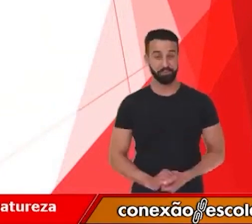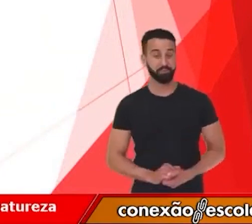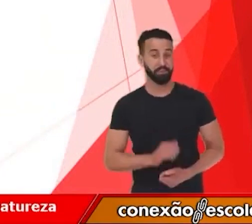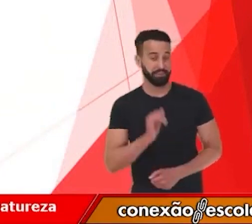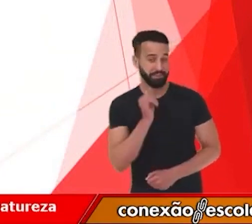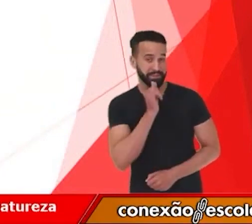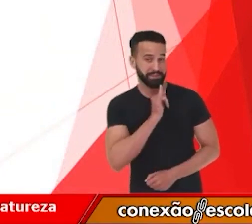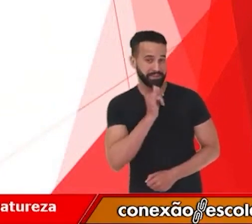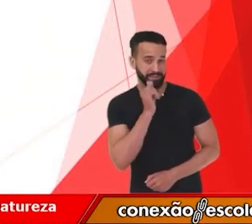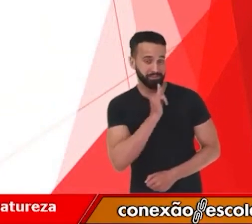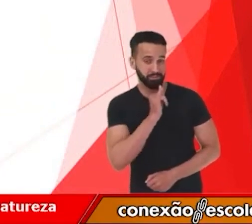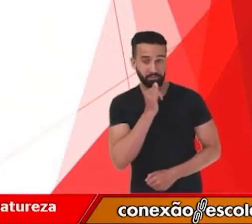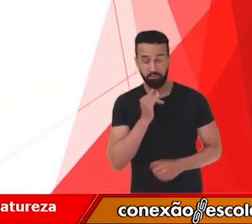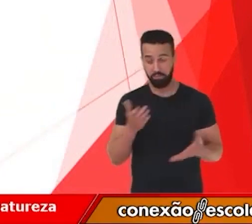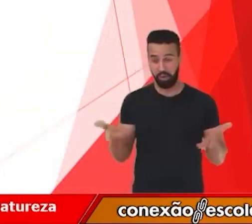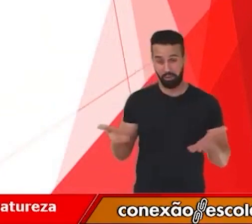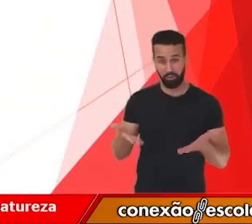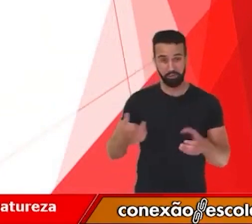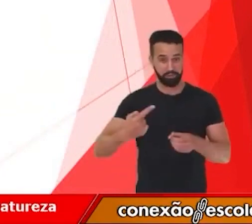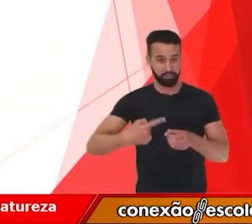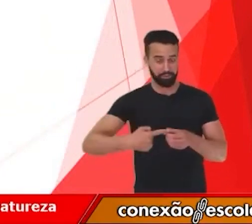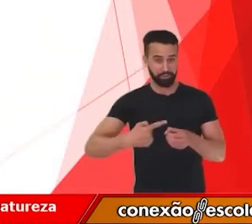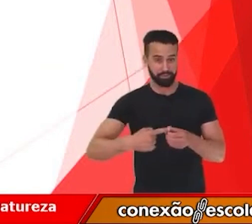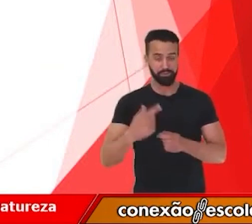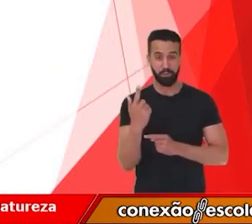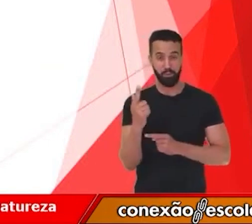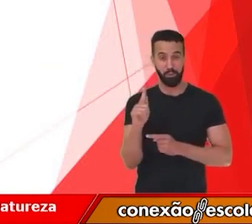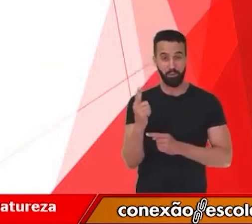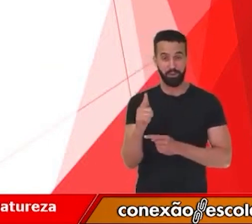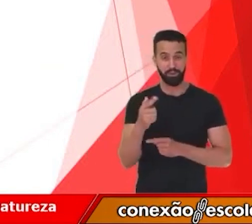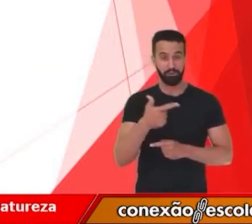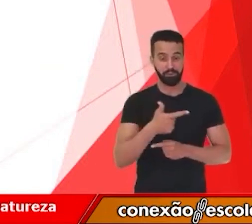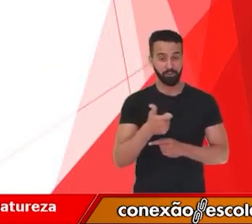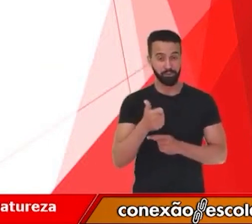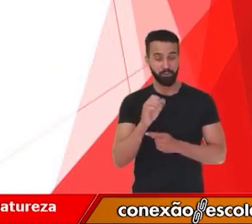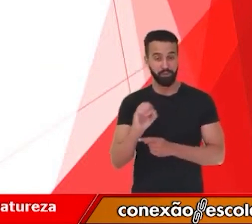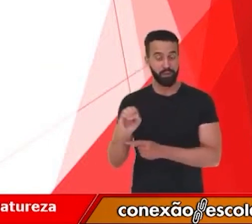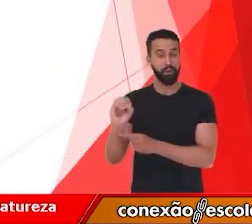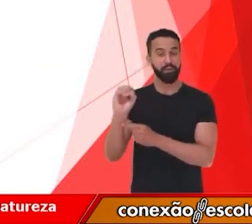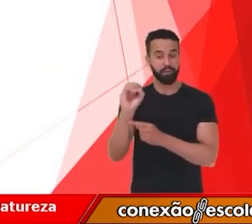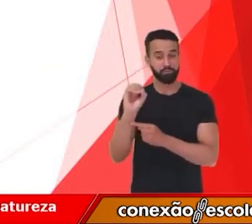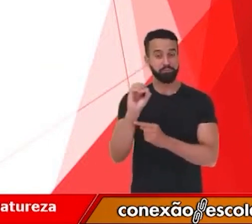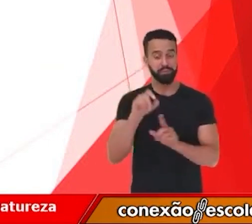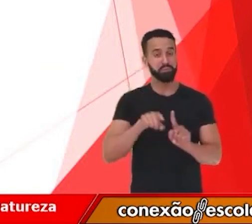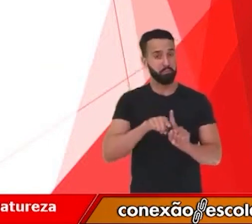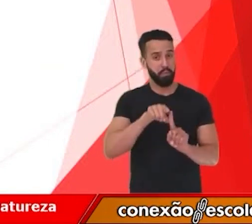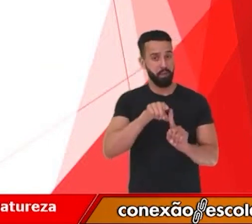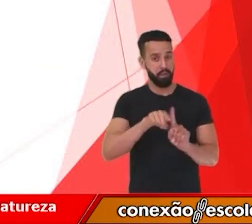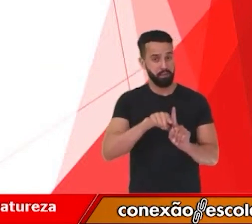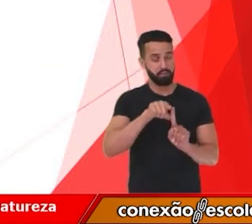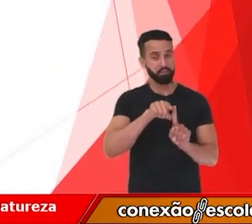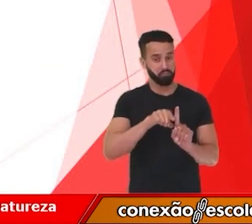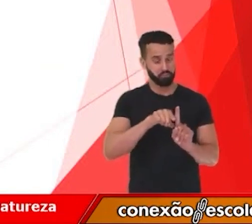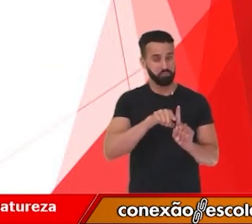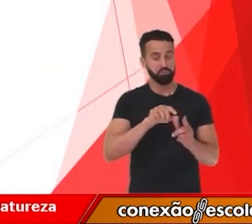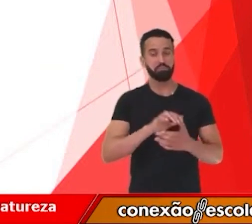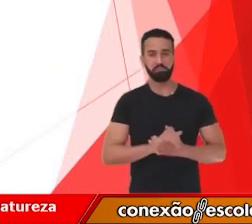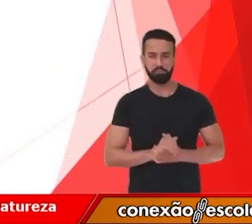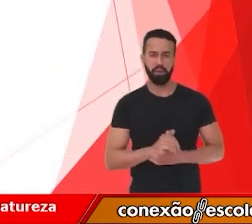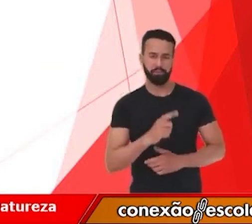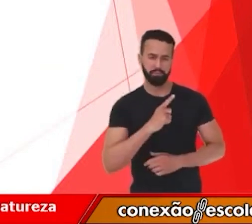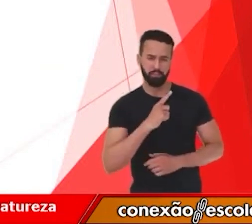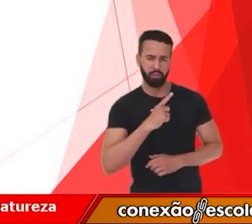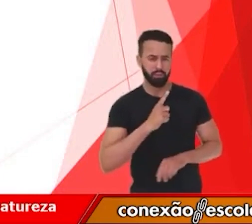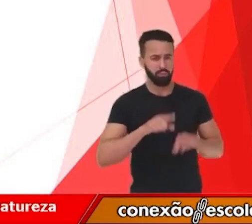Então, por exemplo, agora em Goiânia, temos 21 graus Celsius de temperatura. Temos também